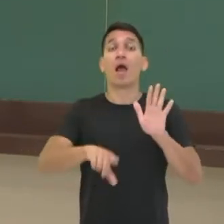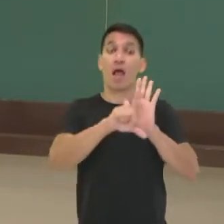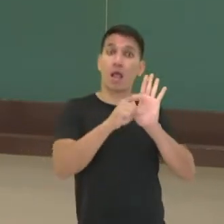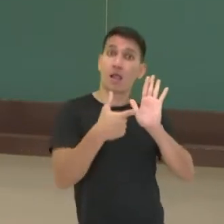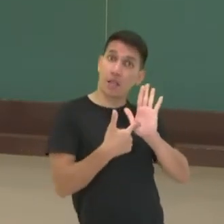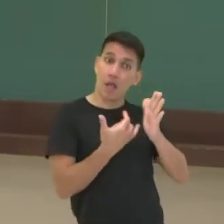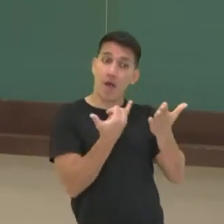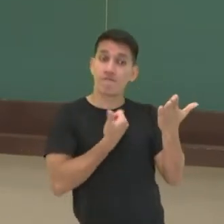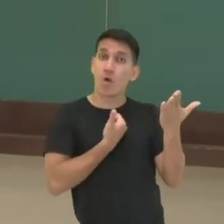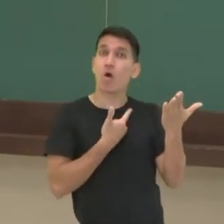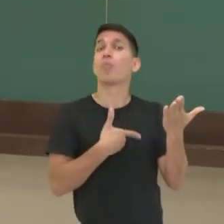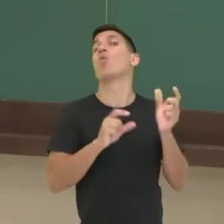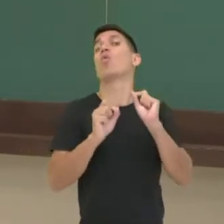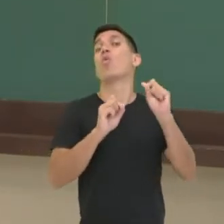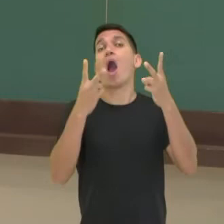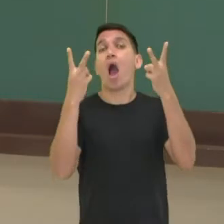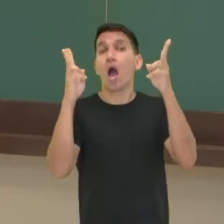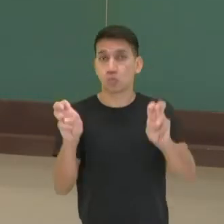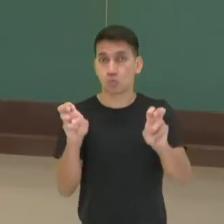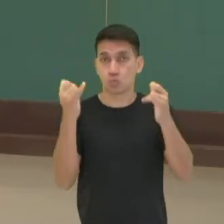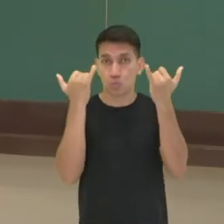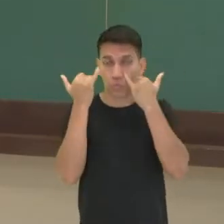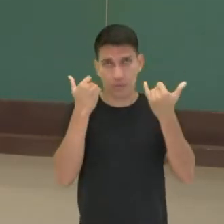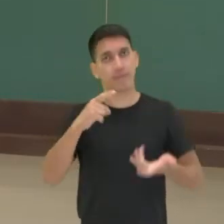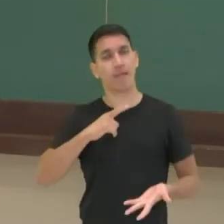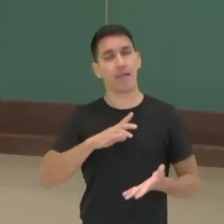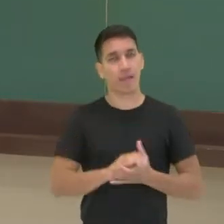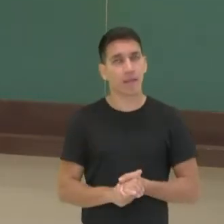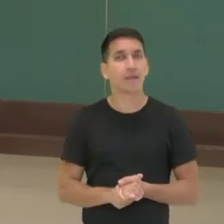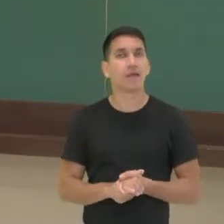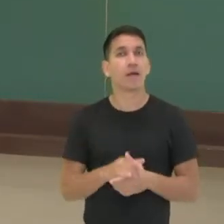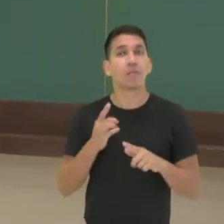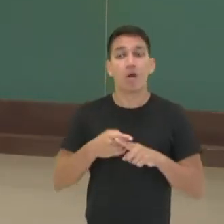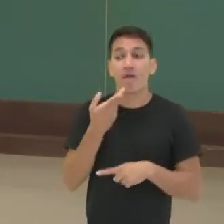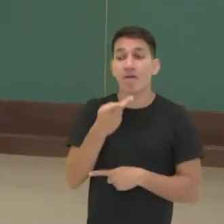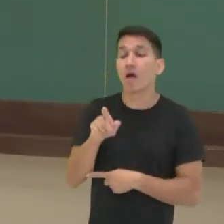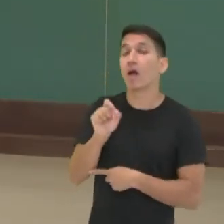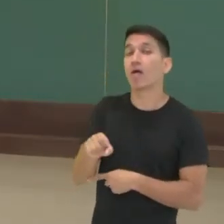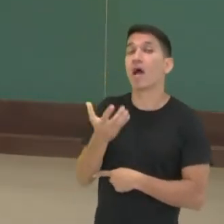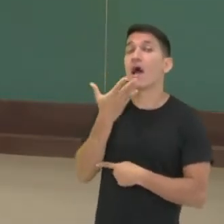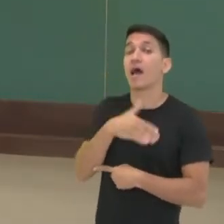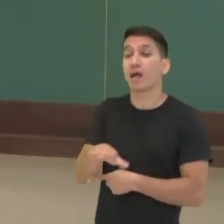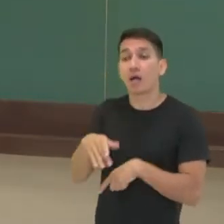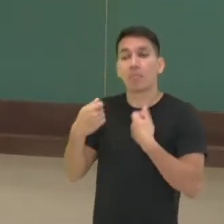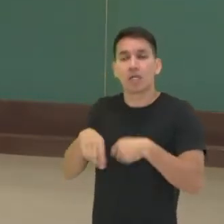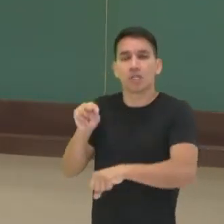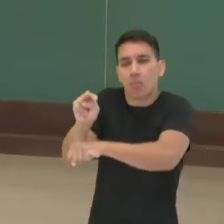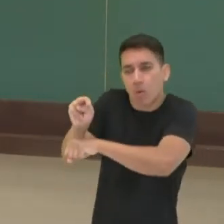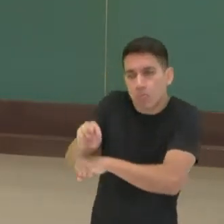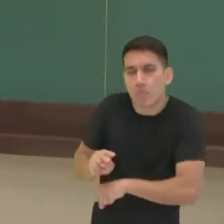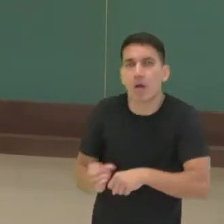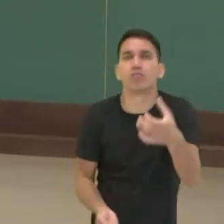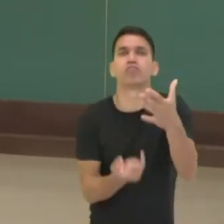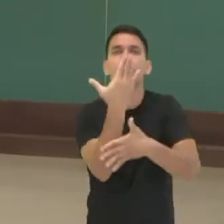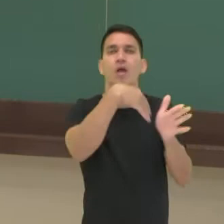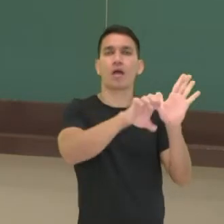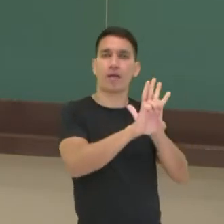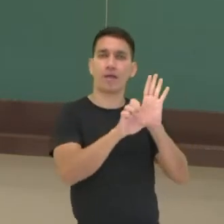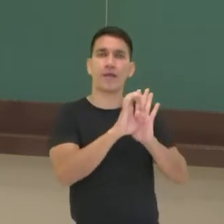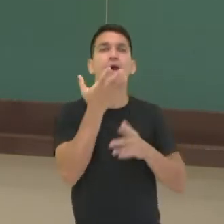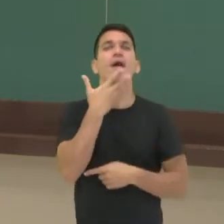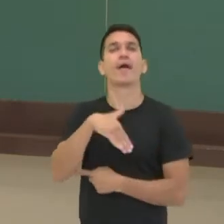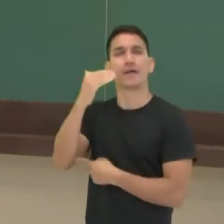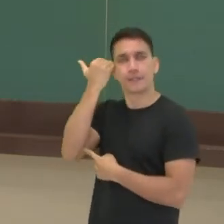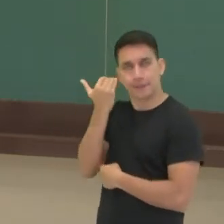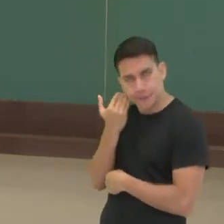sobre isso. A legislação fala que a criança tem que ser protegida, daí surge o Estatuto da Criança e Adolescente, e o